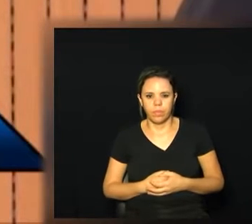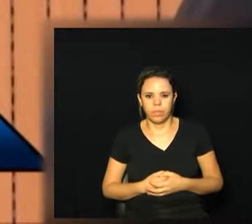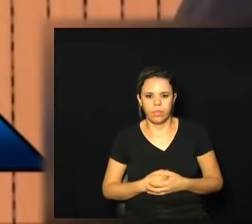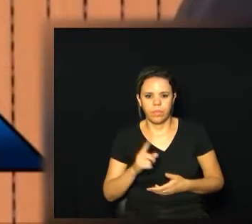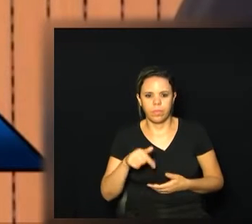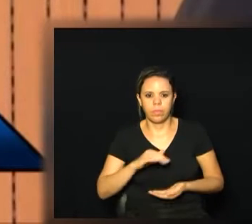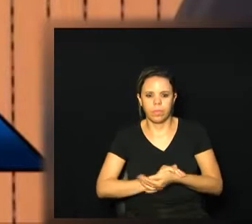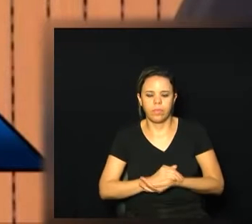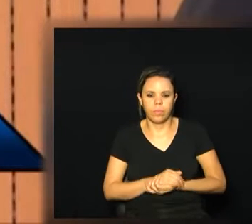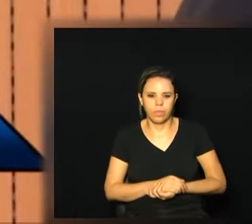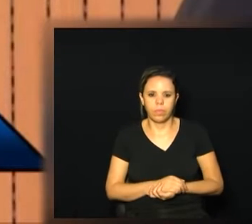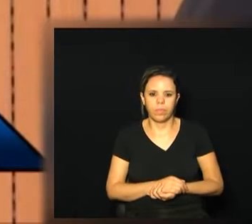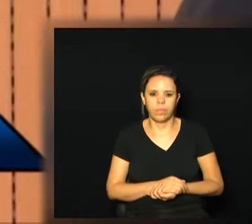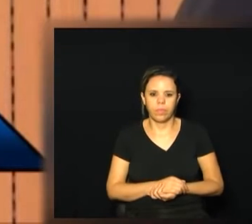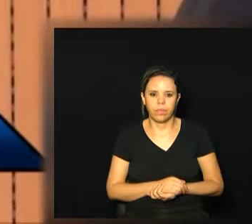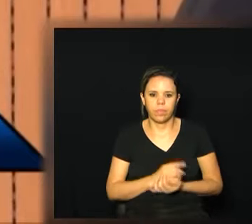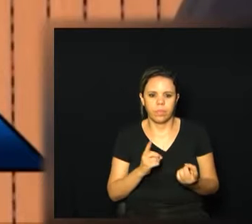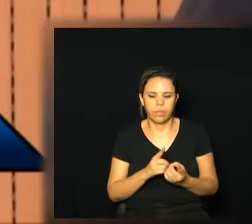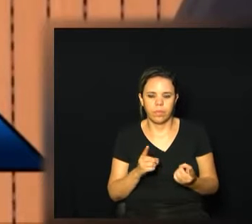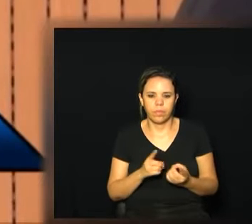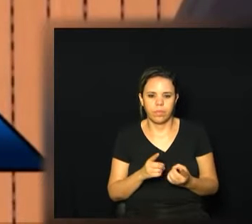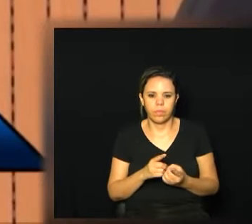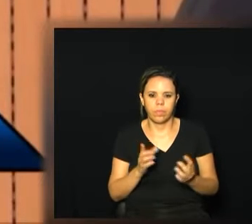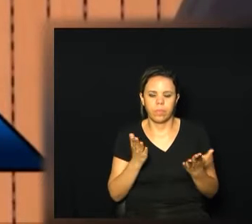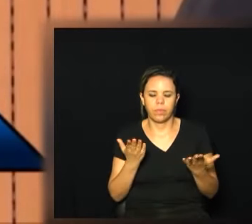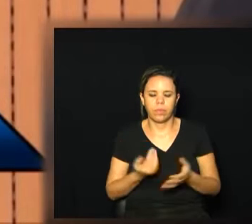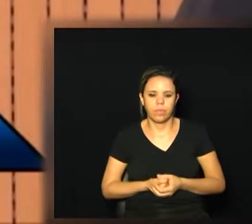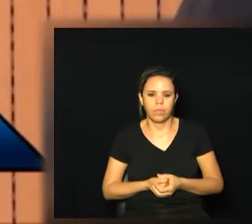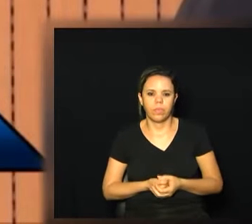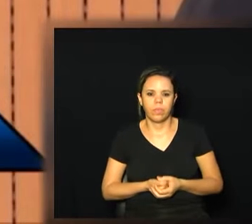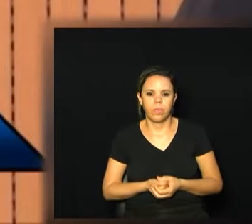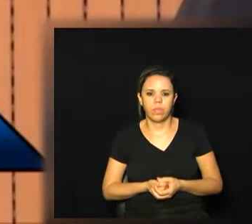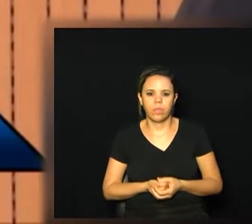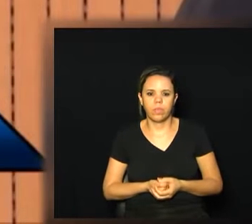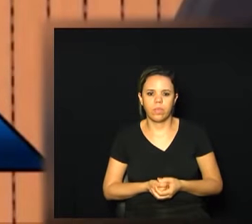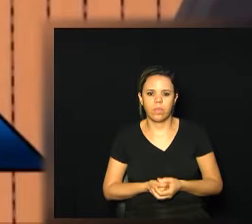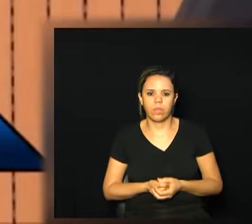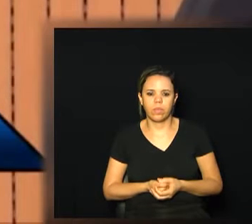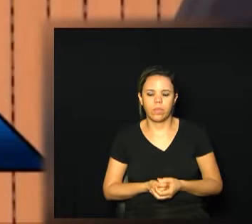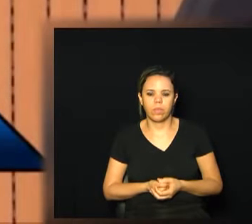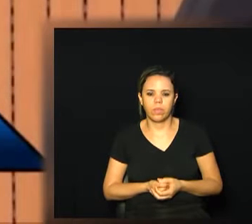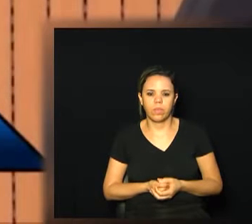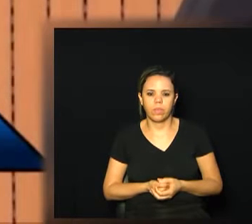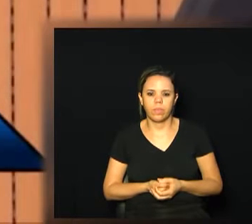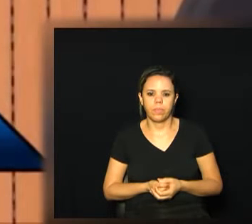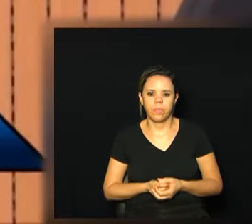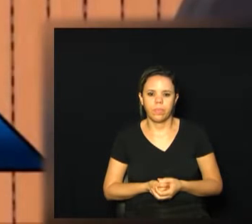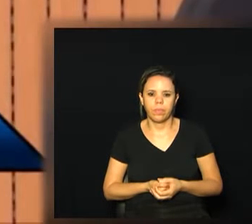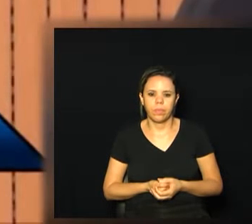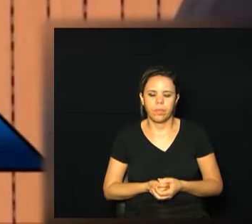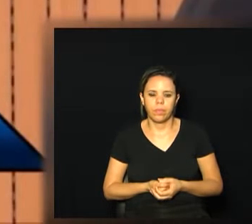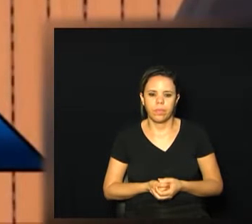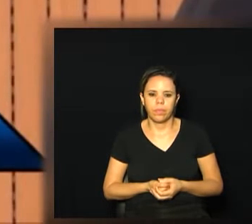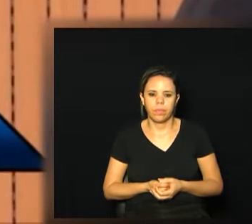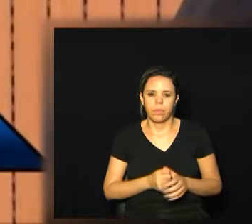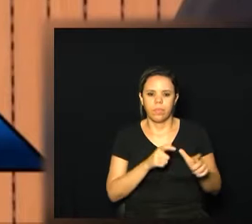é o poupa-tempo, que são serviços ali prestados, você também garante uma revitalização